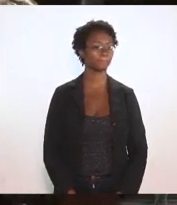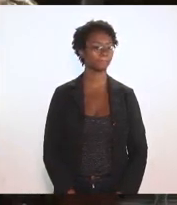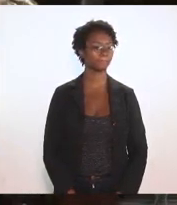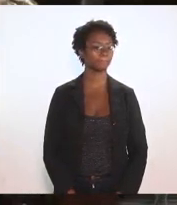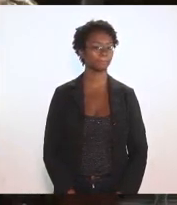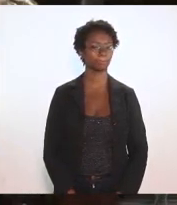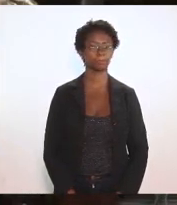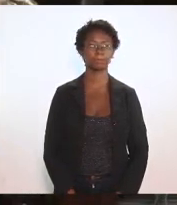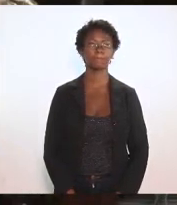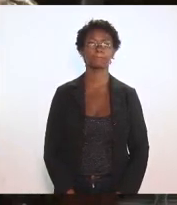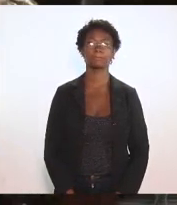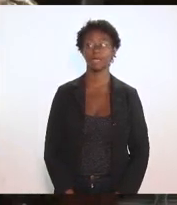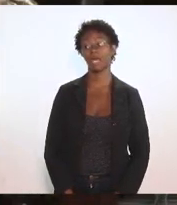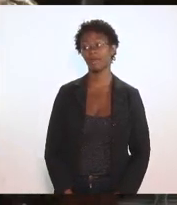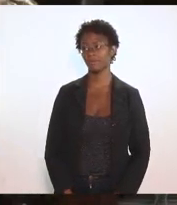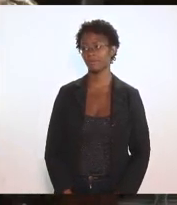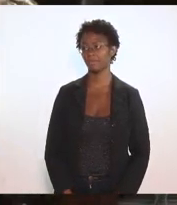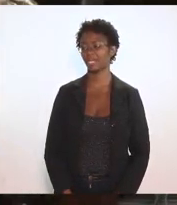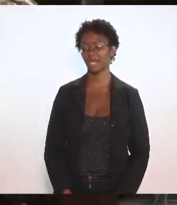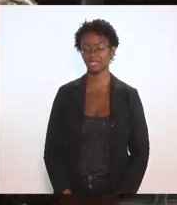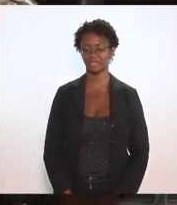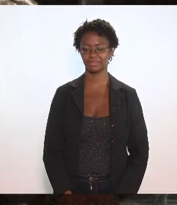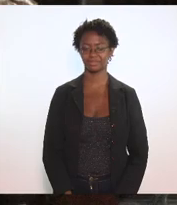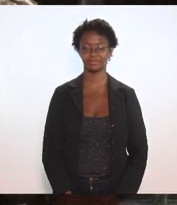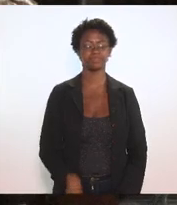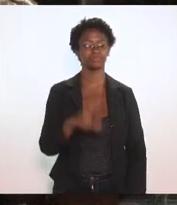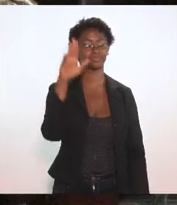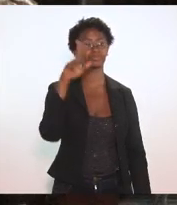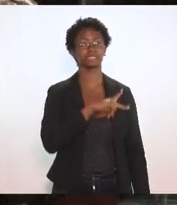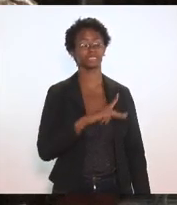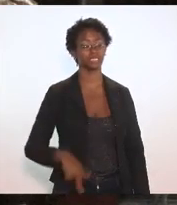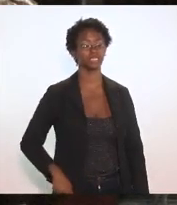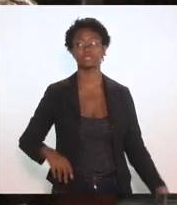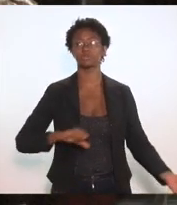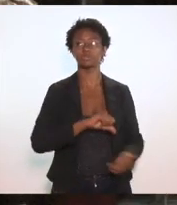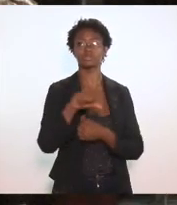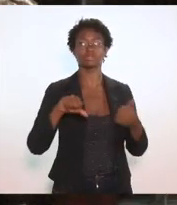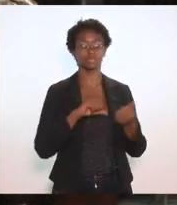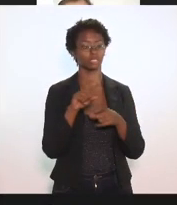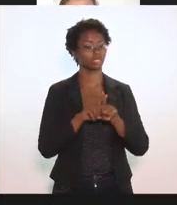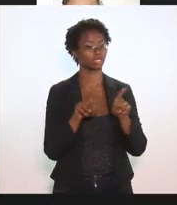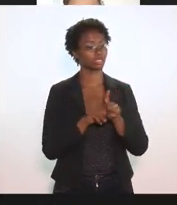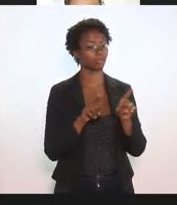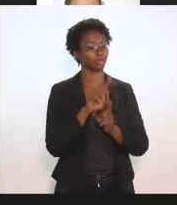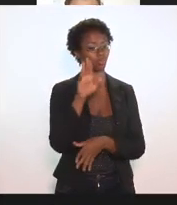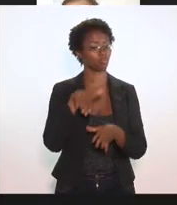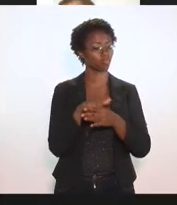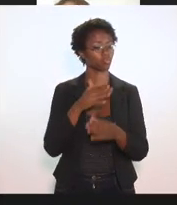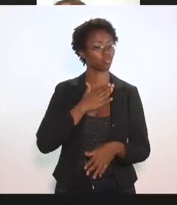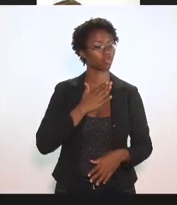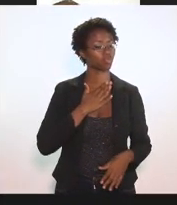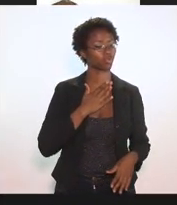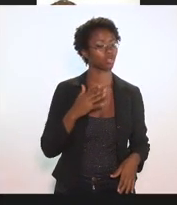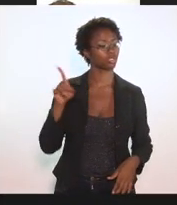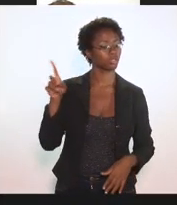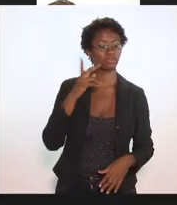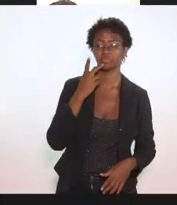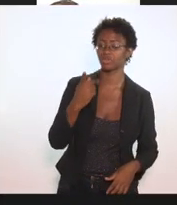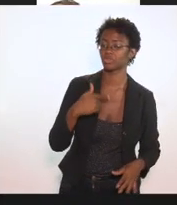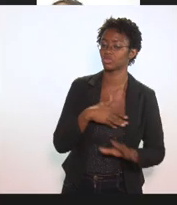Zeidan também. Sim, também, Zeidan. Presidente. Também mudar o voto, considerando todo o que já